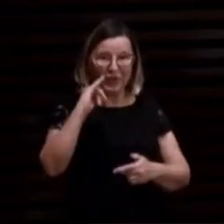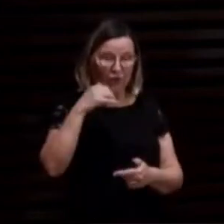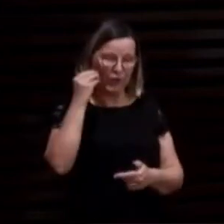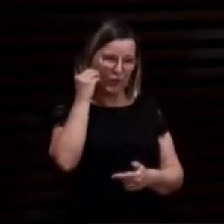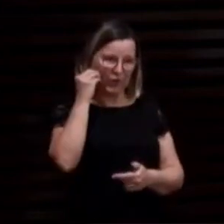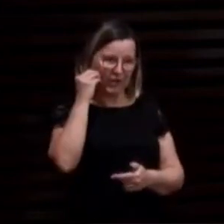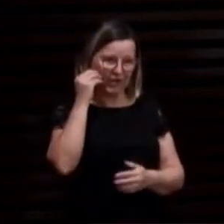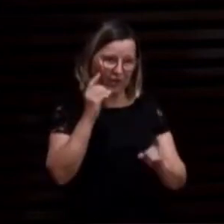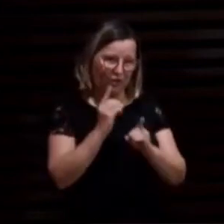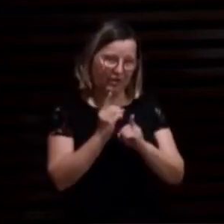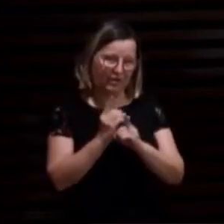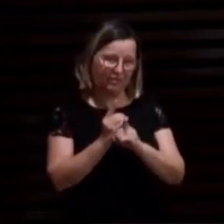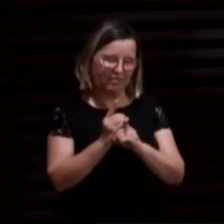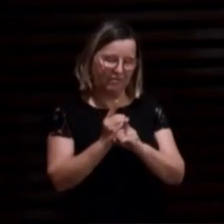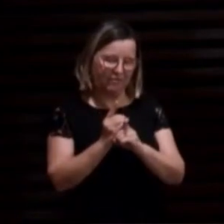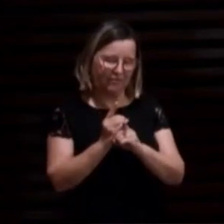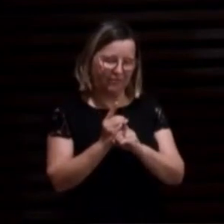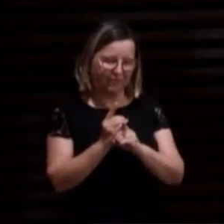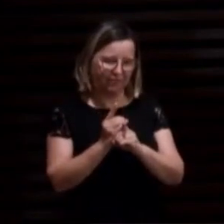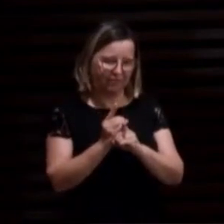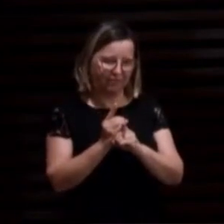discípulo mais